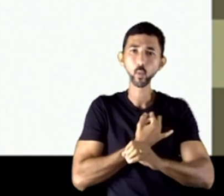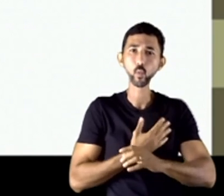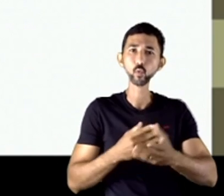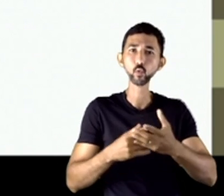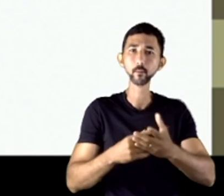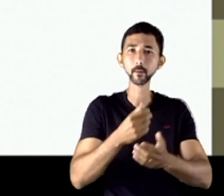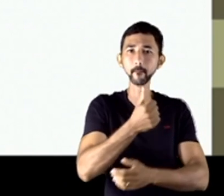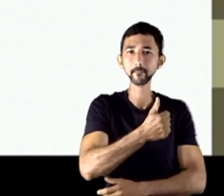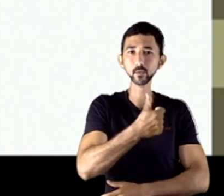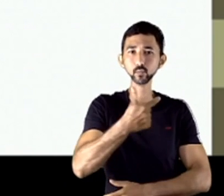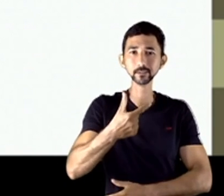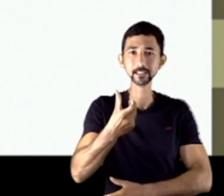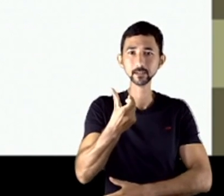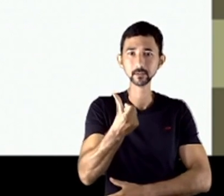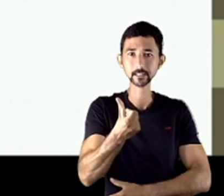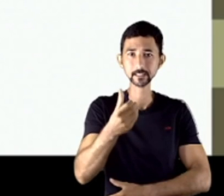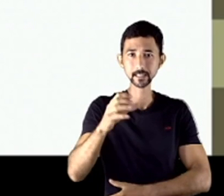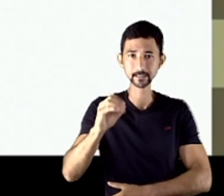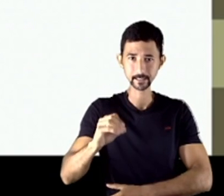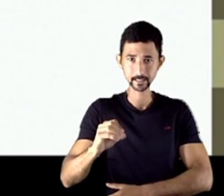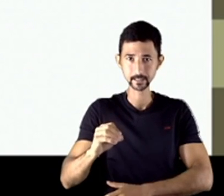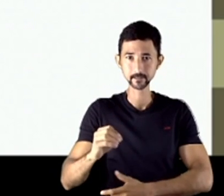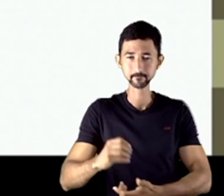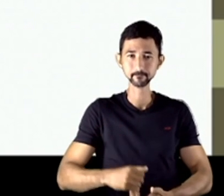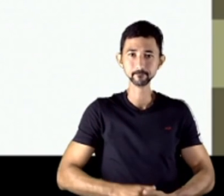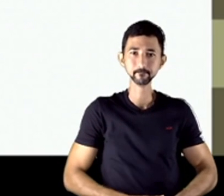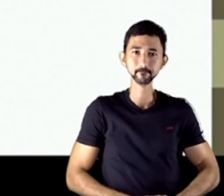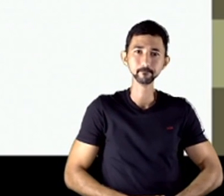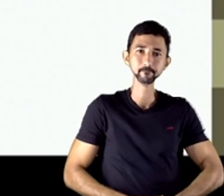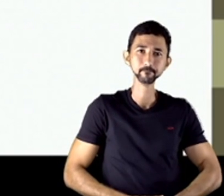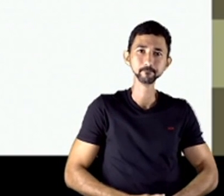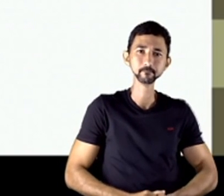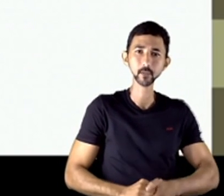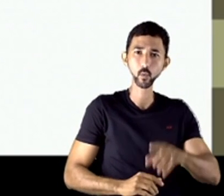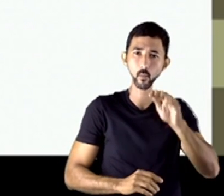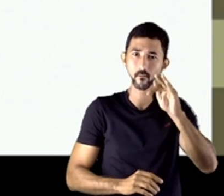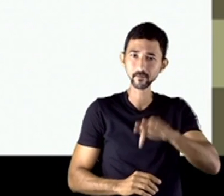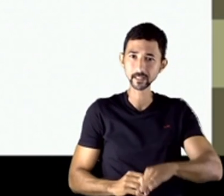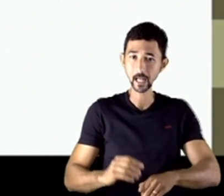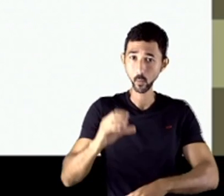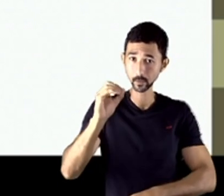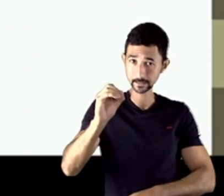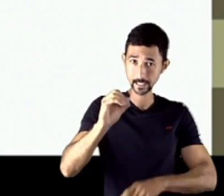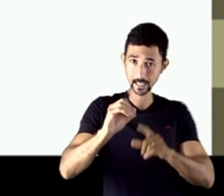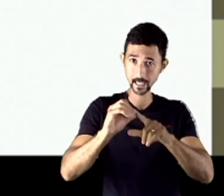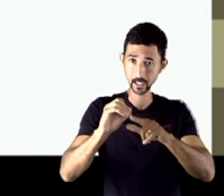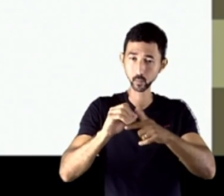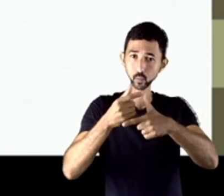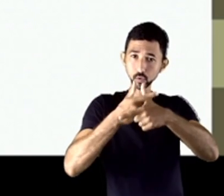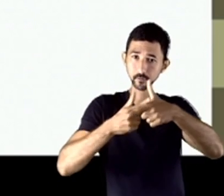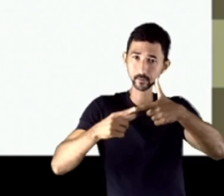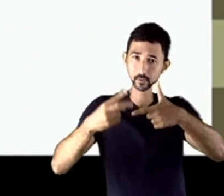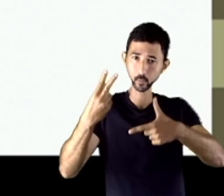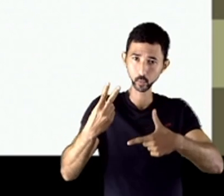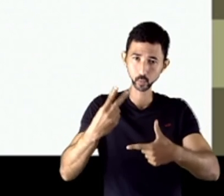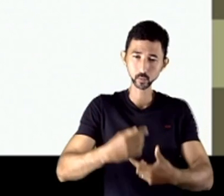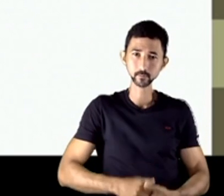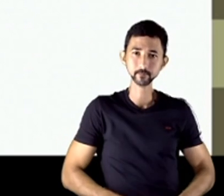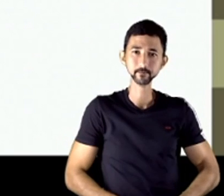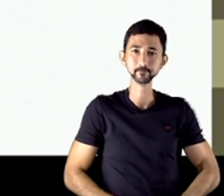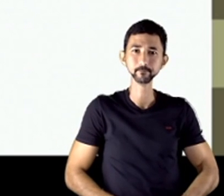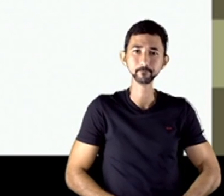é o 1.260, que eu tenho que considerar. Como termina em zero, então é divisível por 2.